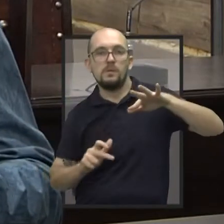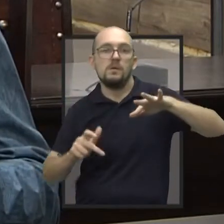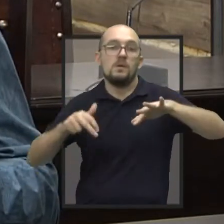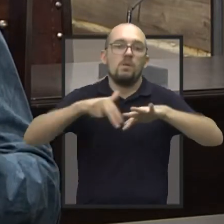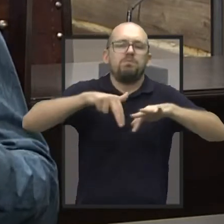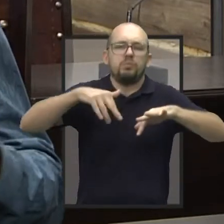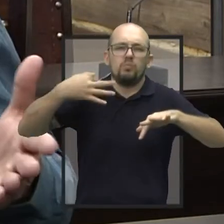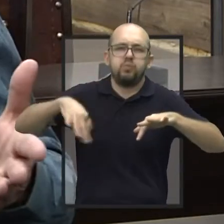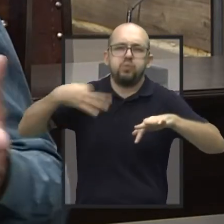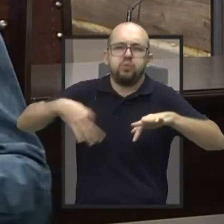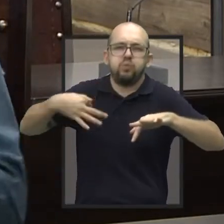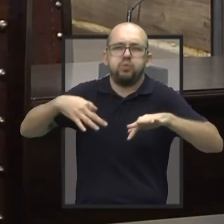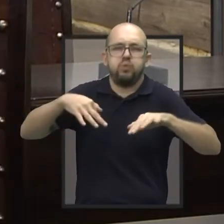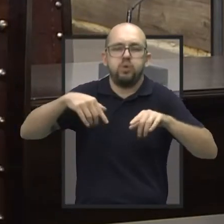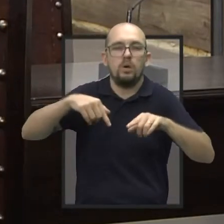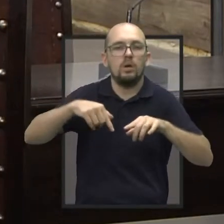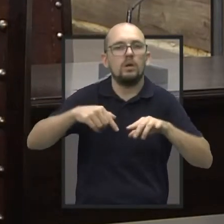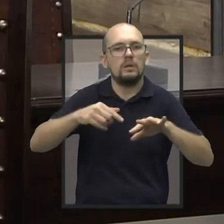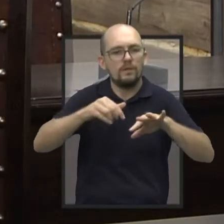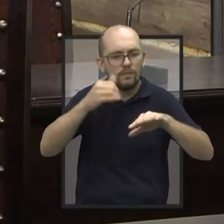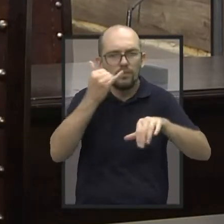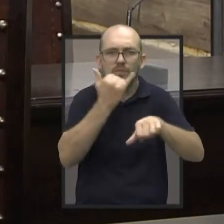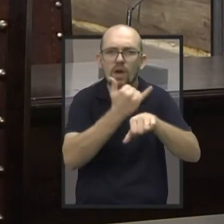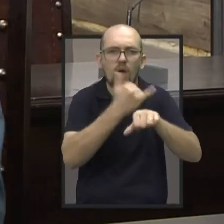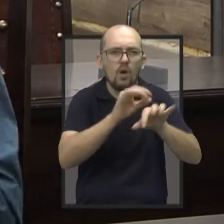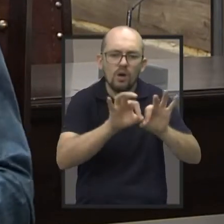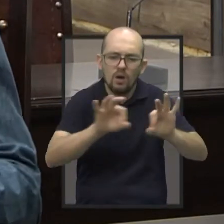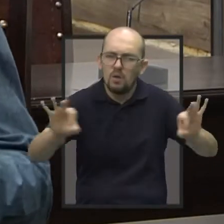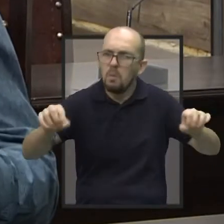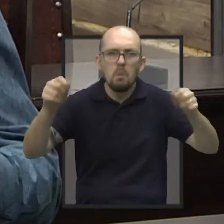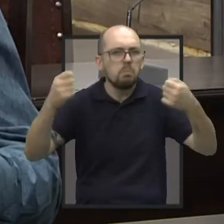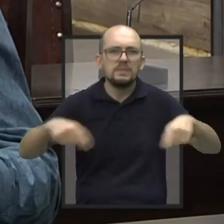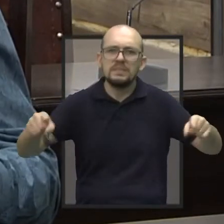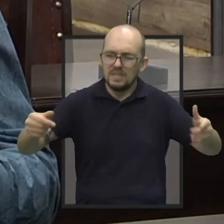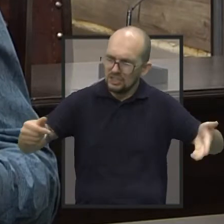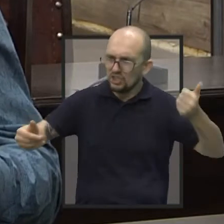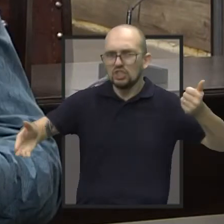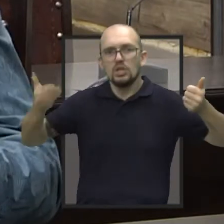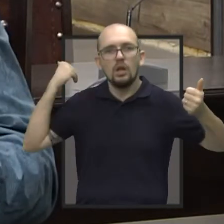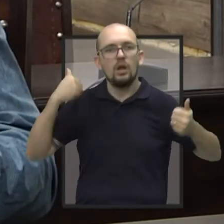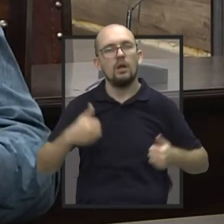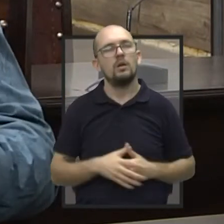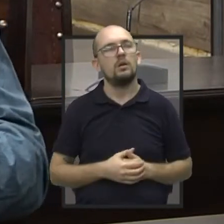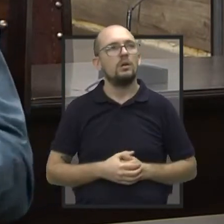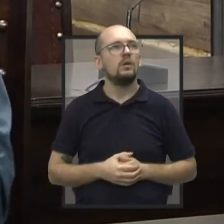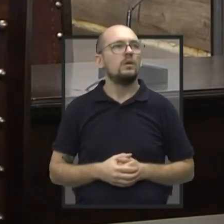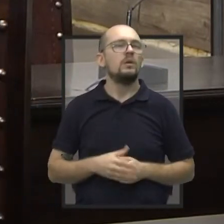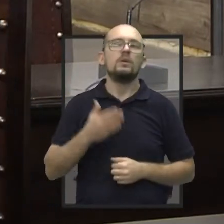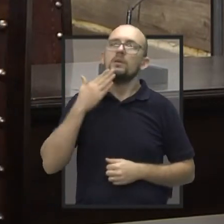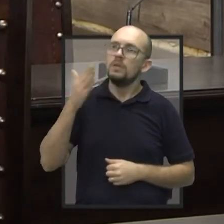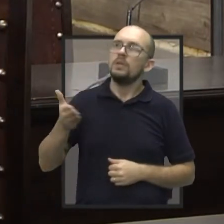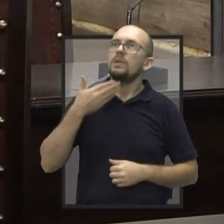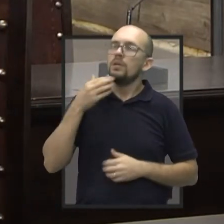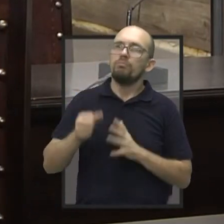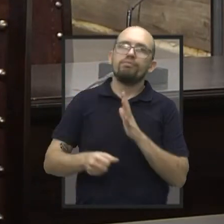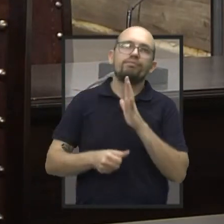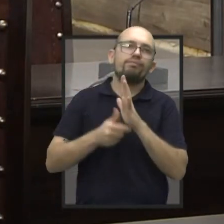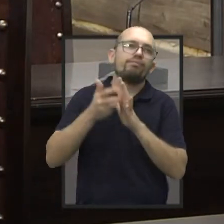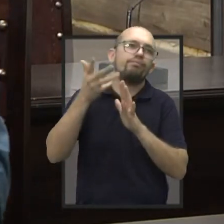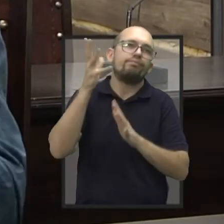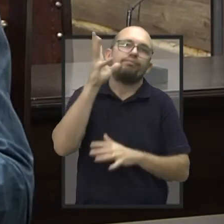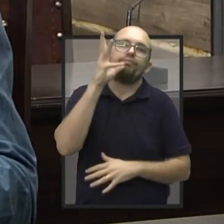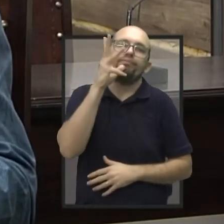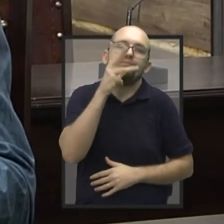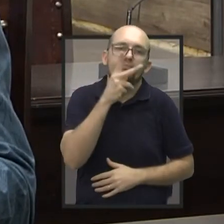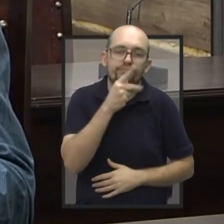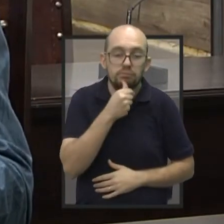serviço deles. Para tirar isso foi uma briga. Então, se salvo engano, vence agora, em julho, o contrato dessa empresa. O senhor